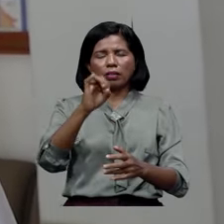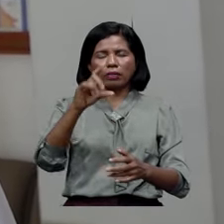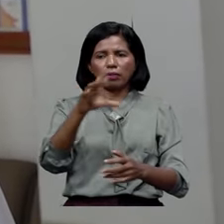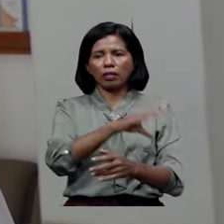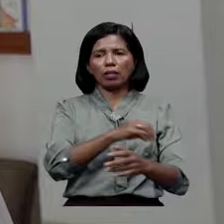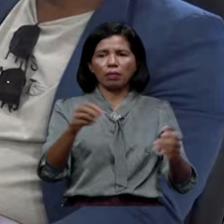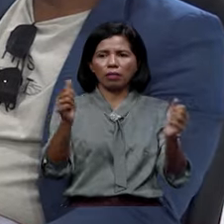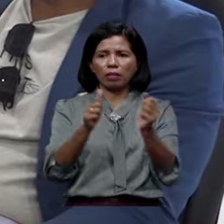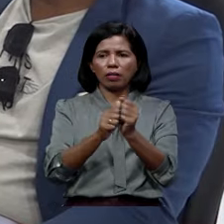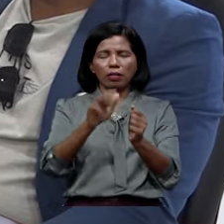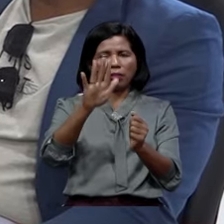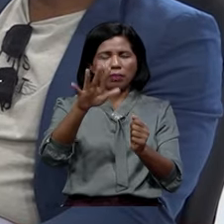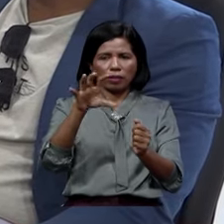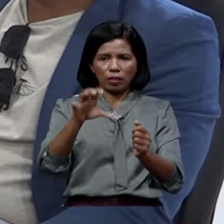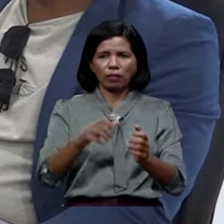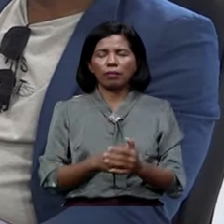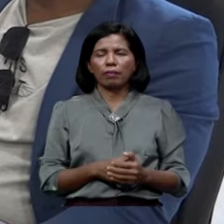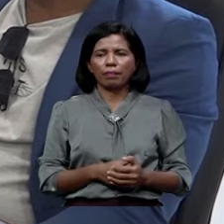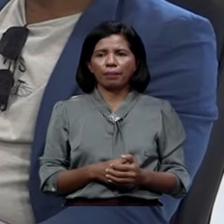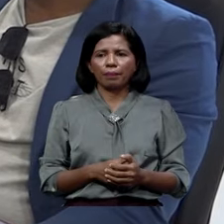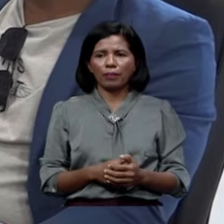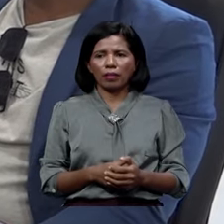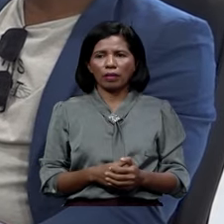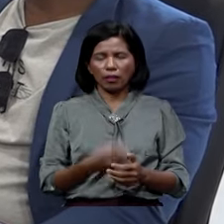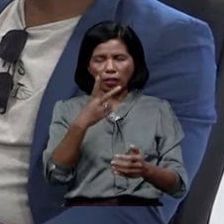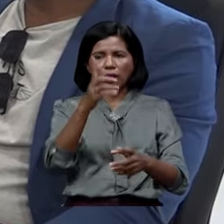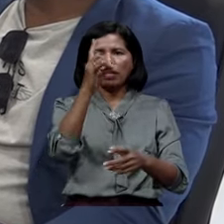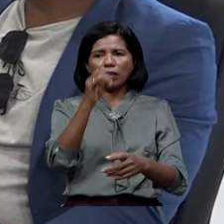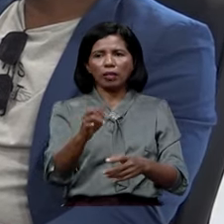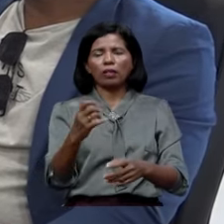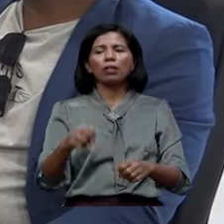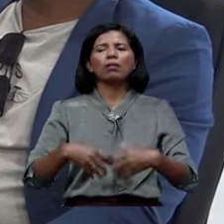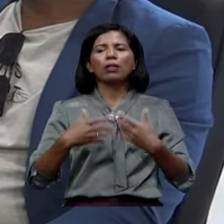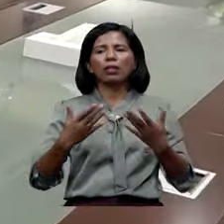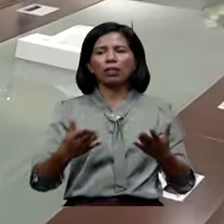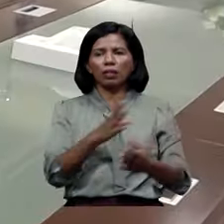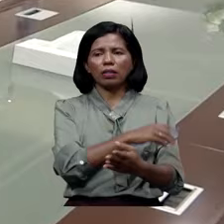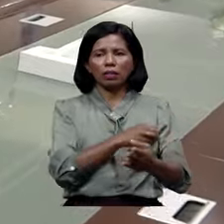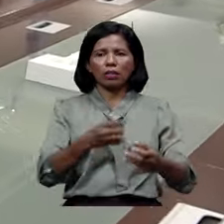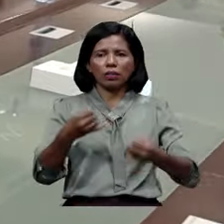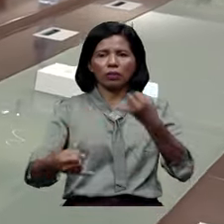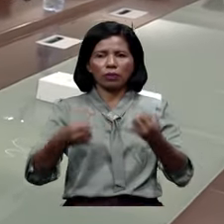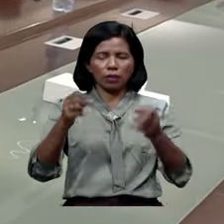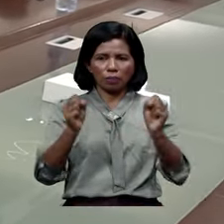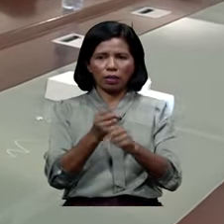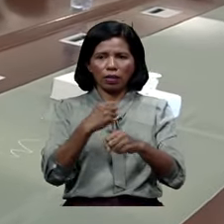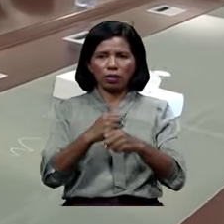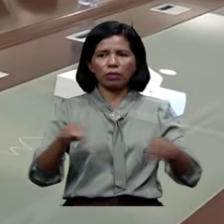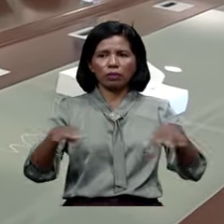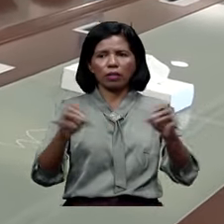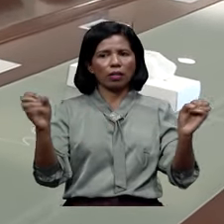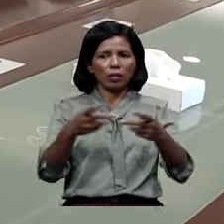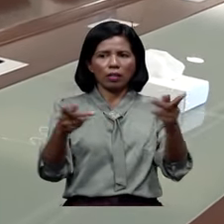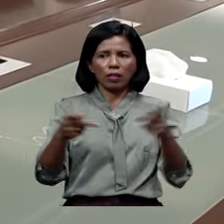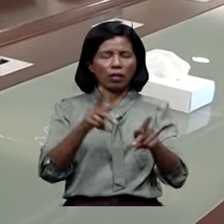para atslima então ne akule dili de halu sama kole condição para zui sira bele halu sibisle na condição também